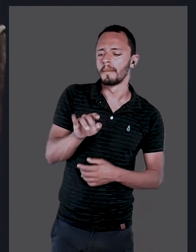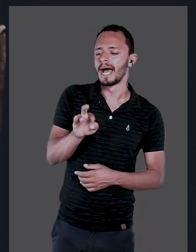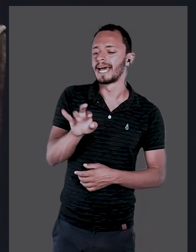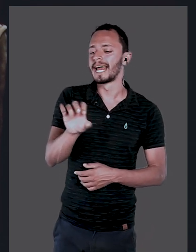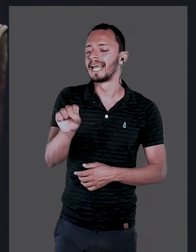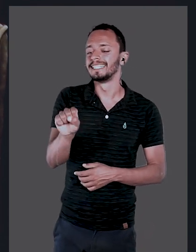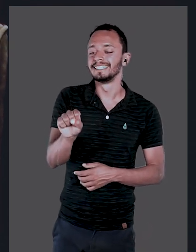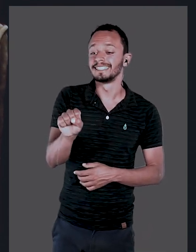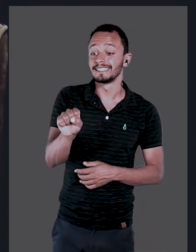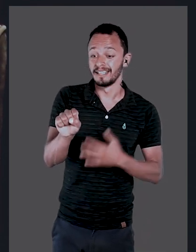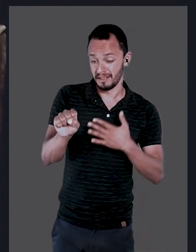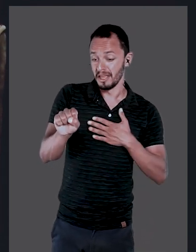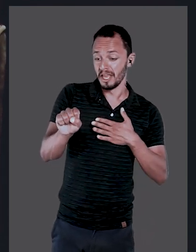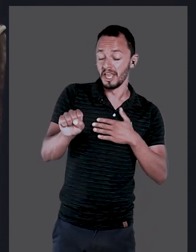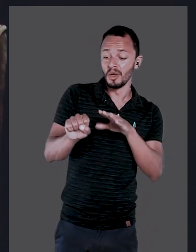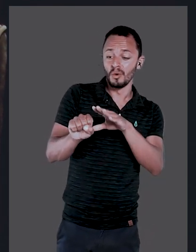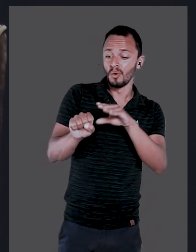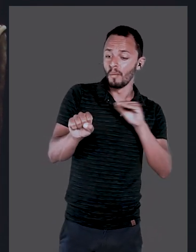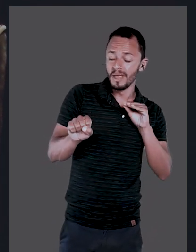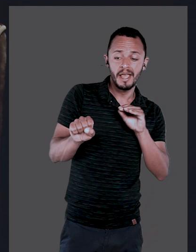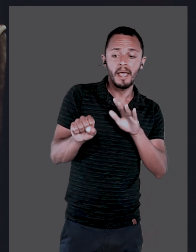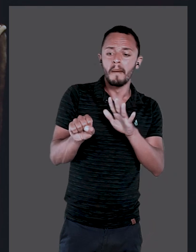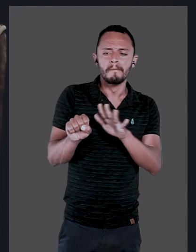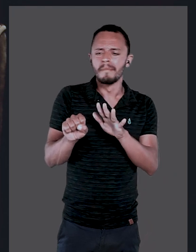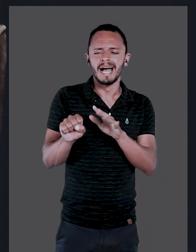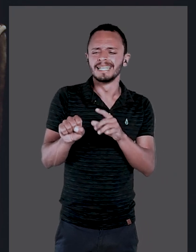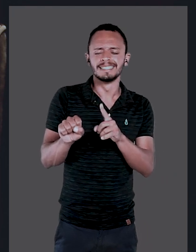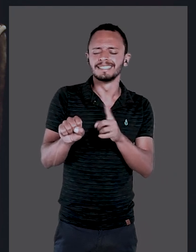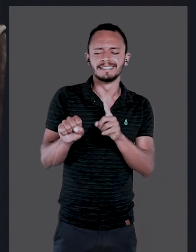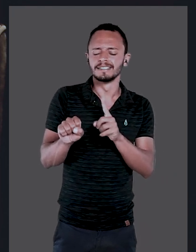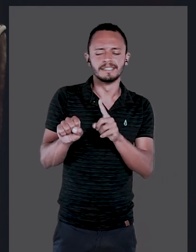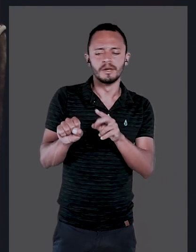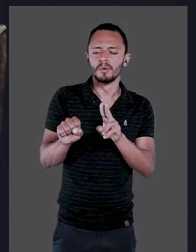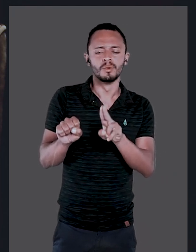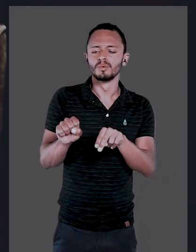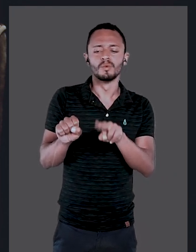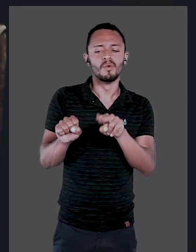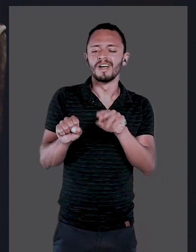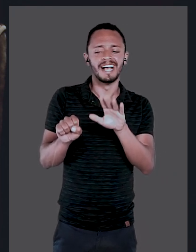semelhança entre o meu livro e alguma coisa do Guimarães Rosa, foi ele que copiou.